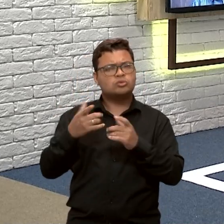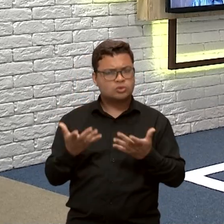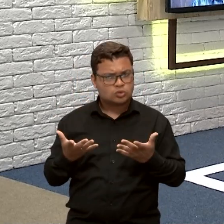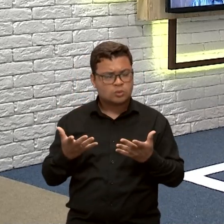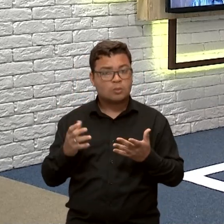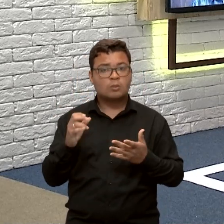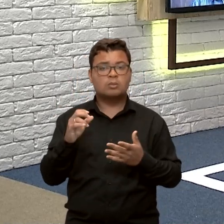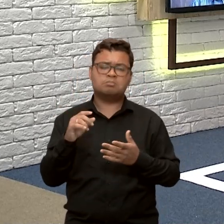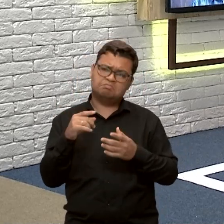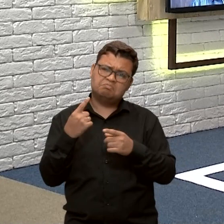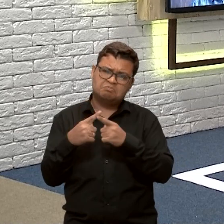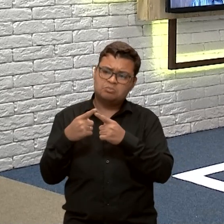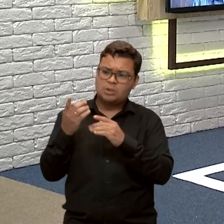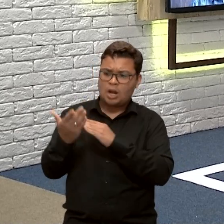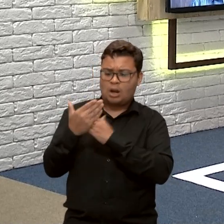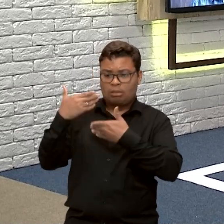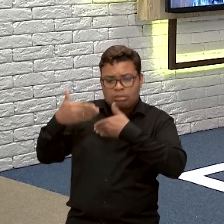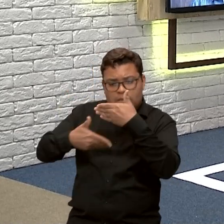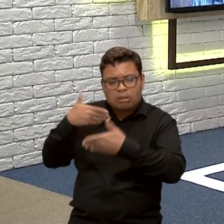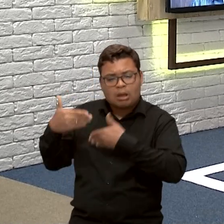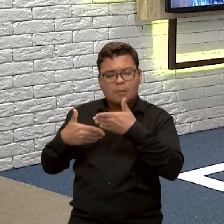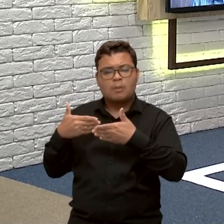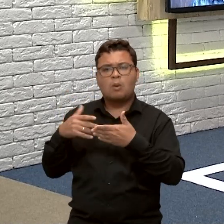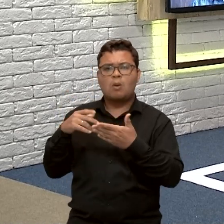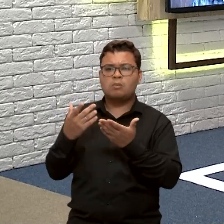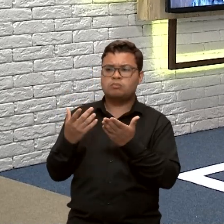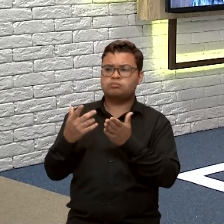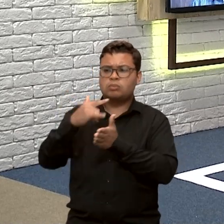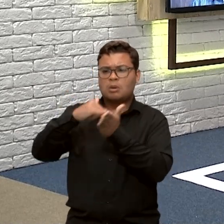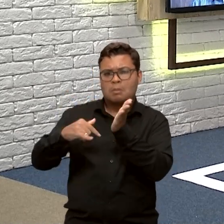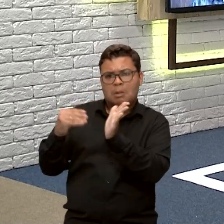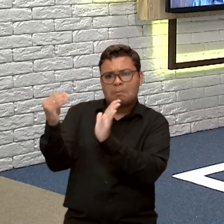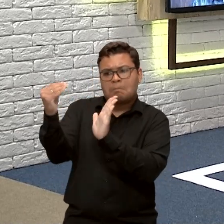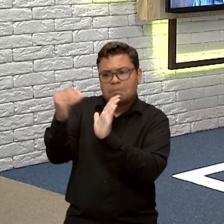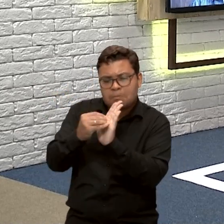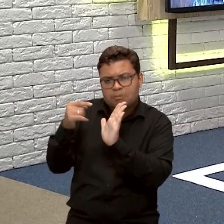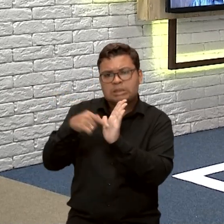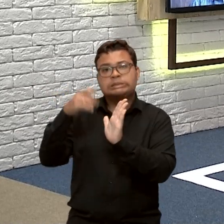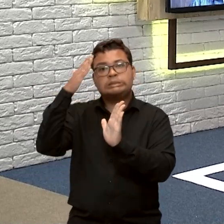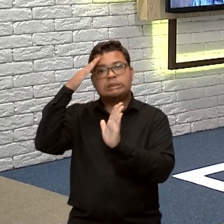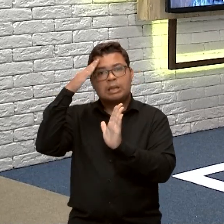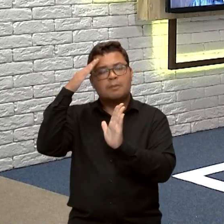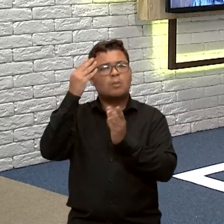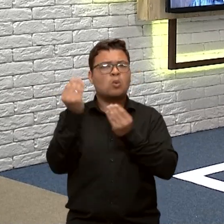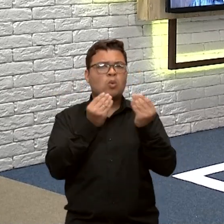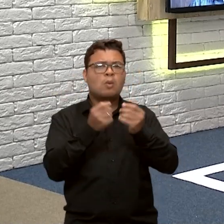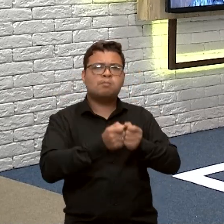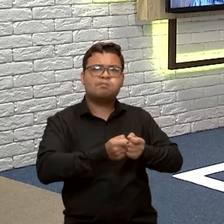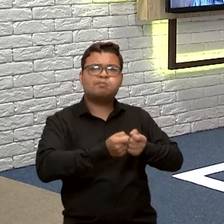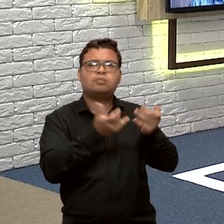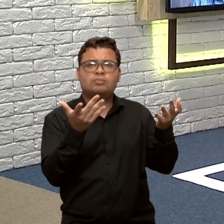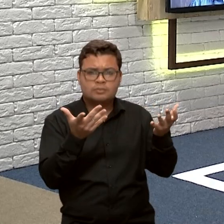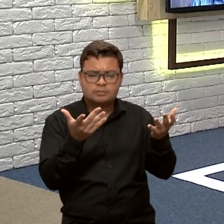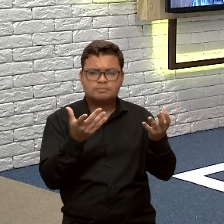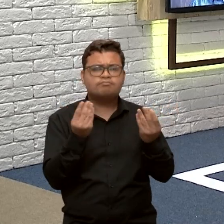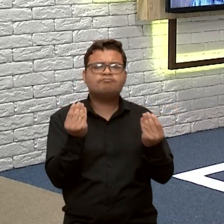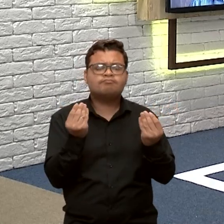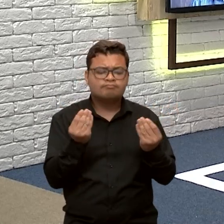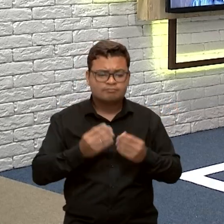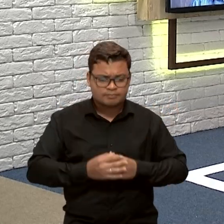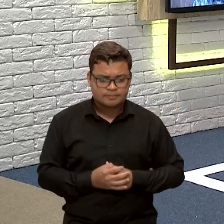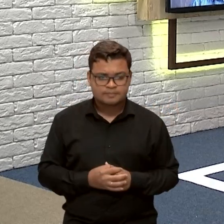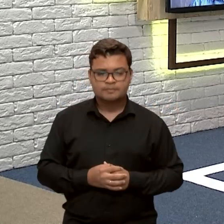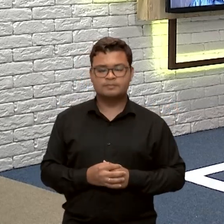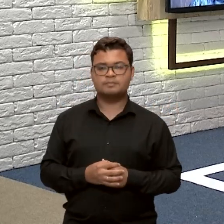sintomas? Quando eu sinto sintomas, é necessário que eu vá fazer um exame para identificar se é dengue, se é zika, se é